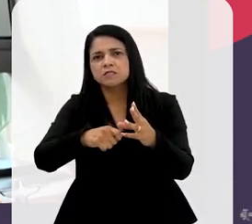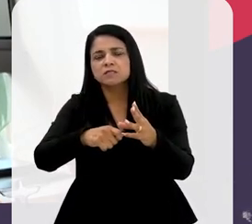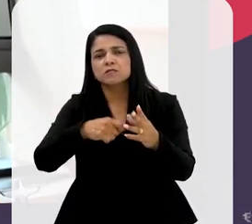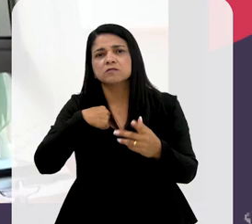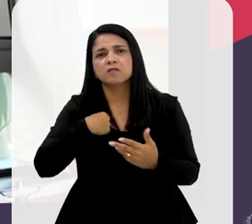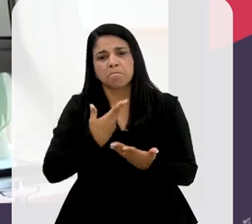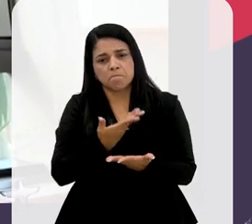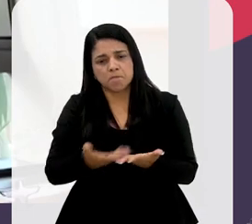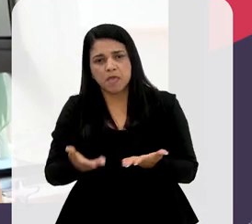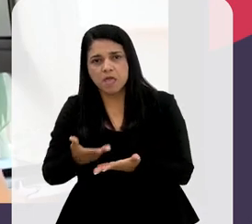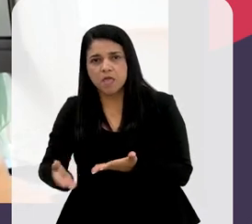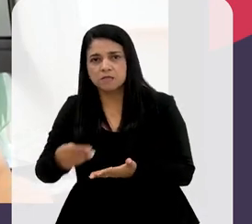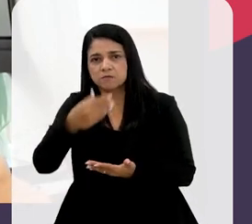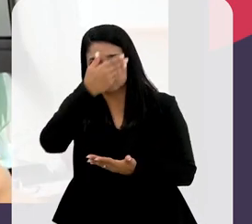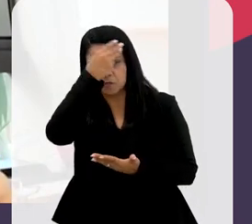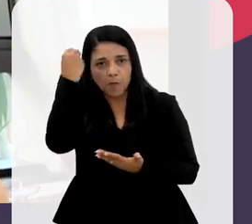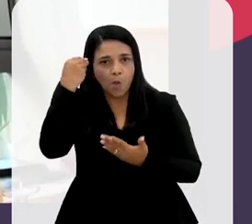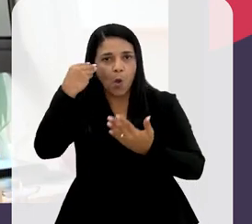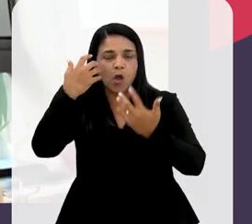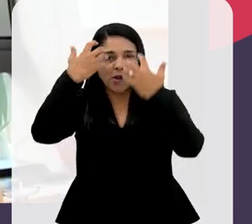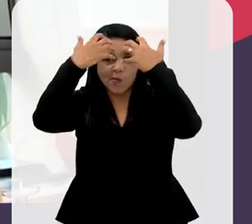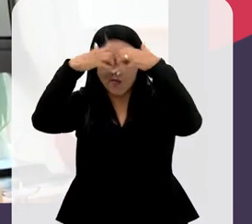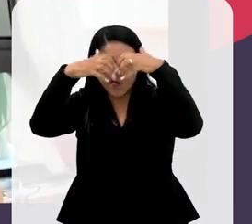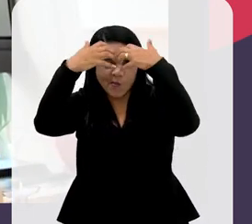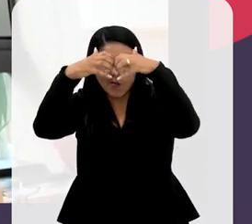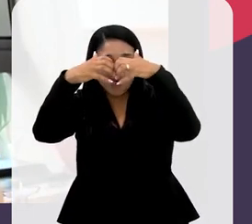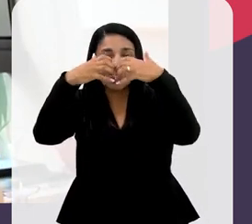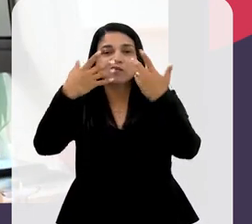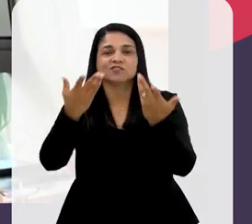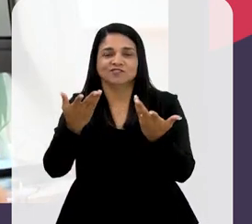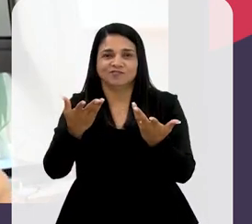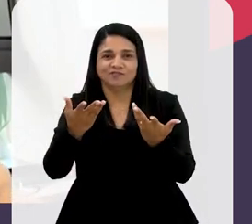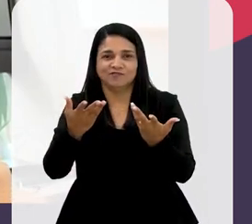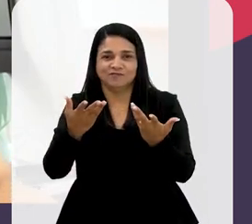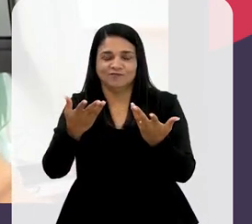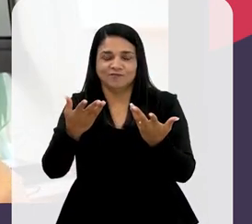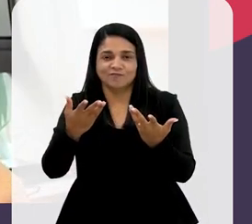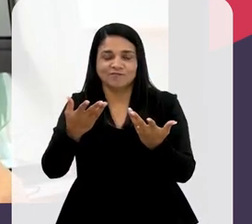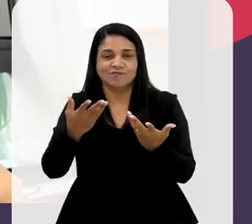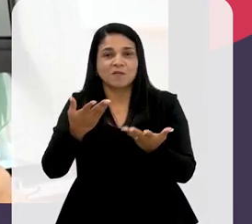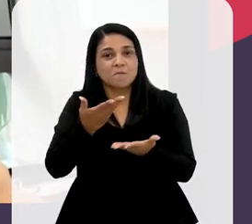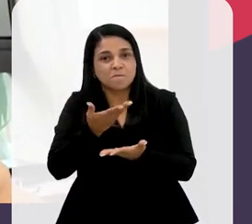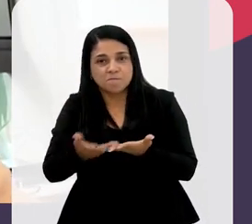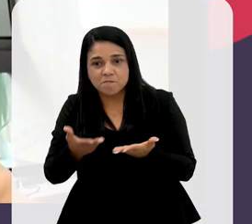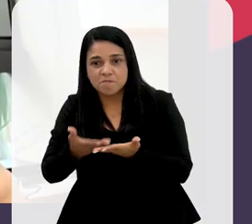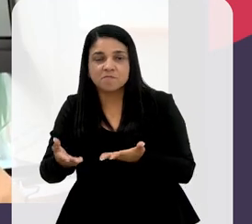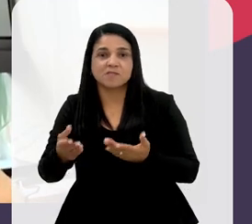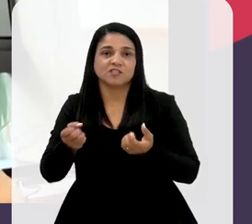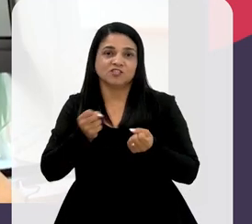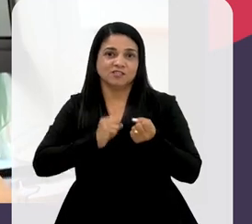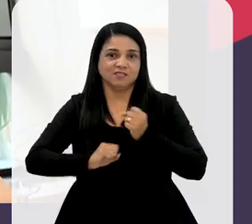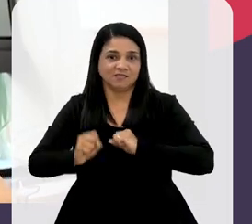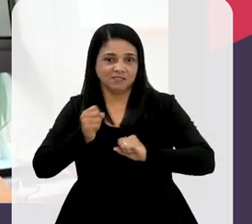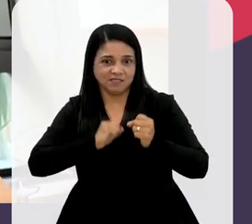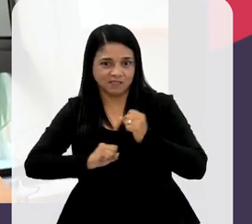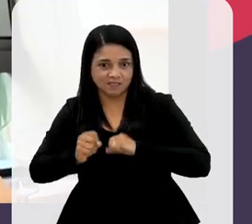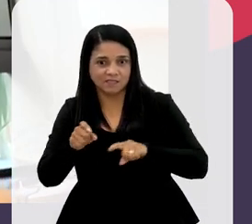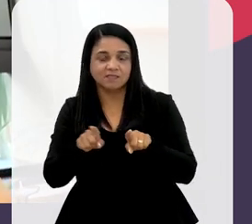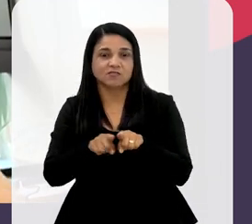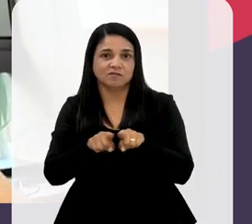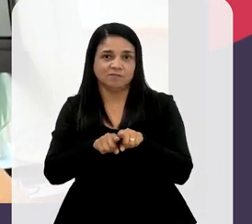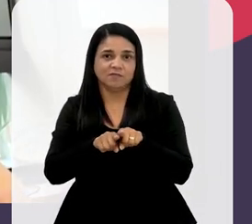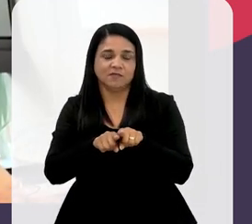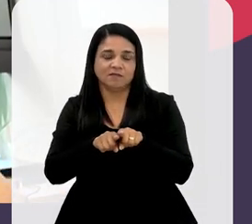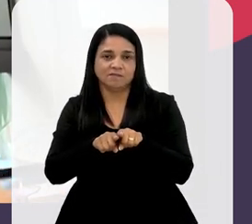Covid longa no que se refere às alterações cognitivas, nas alterações de memória, nas alterações ansiedade.